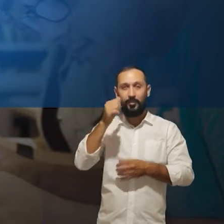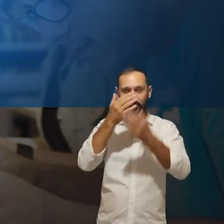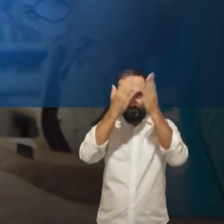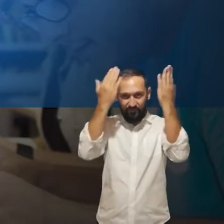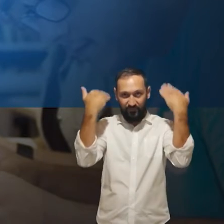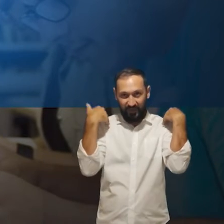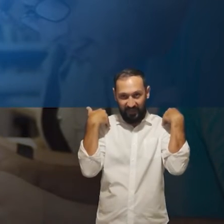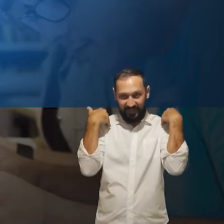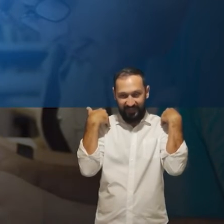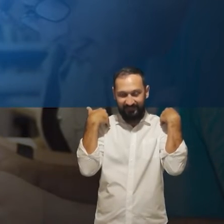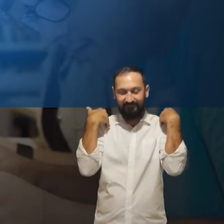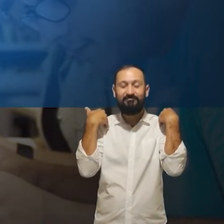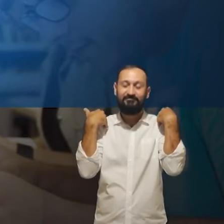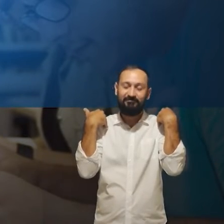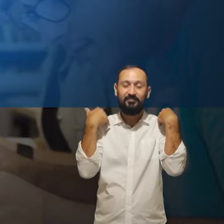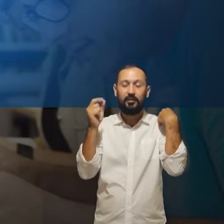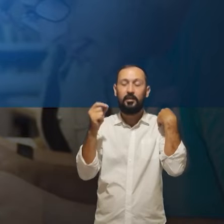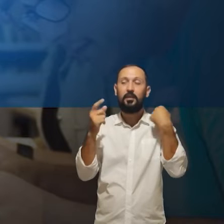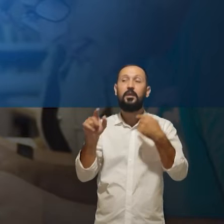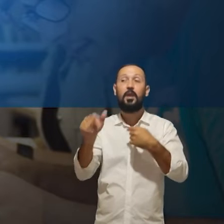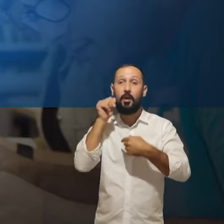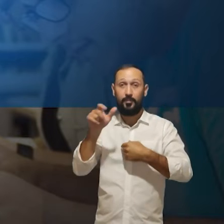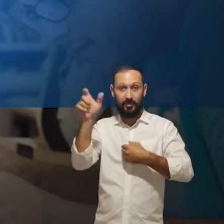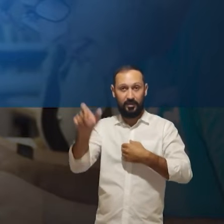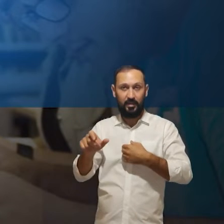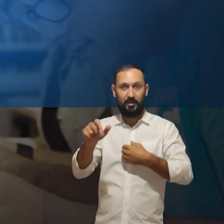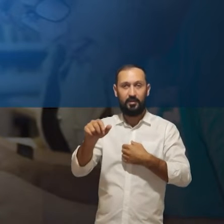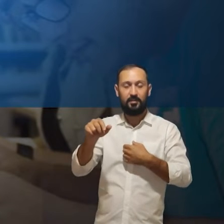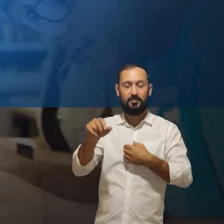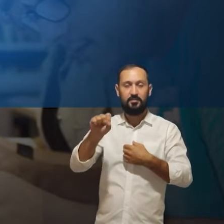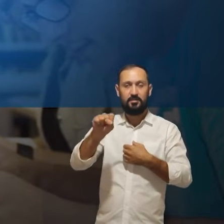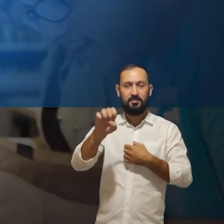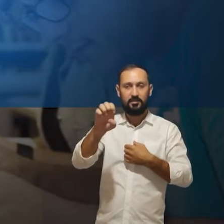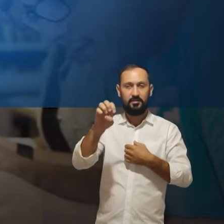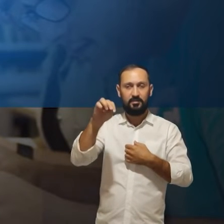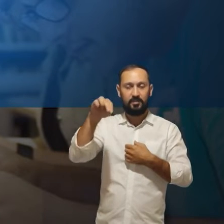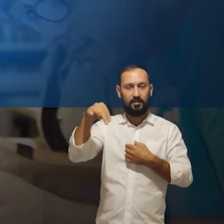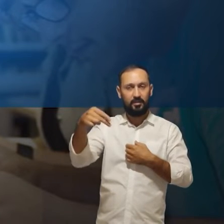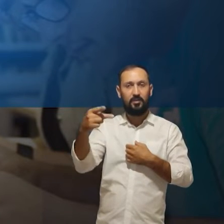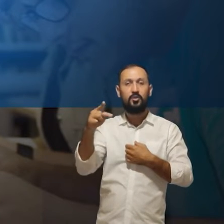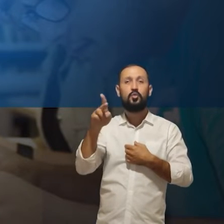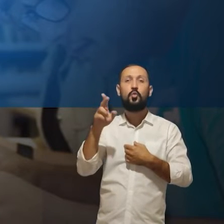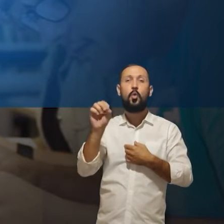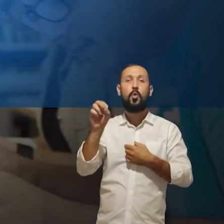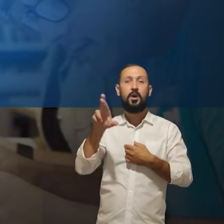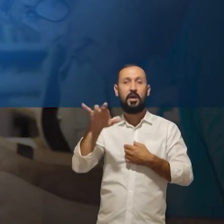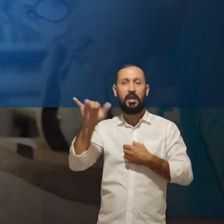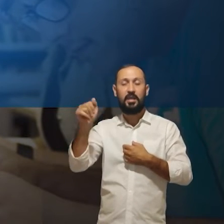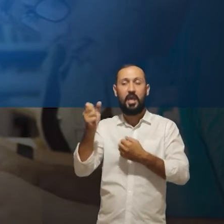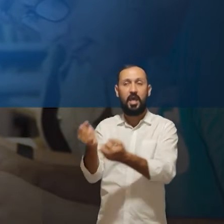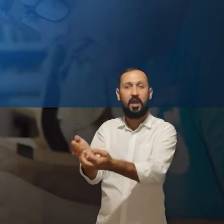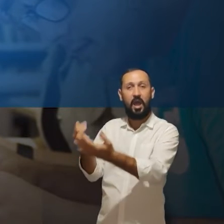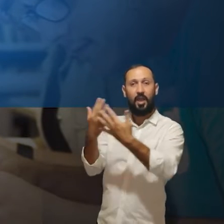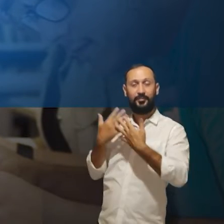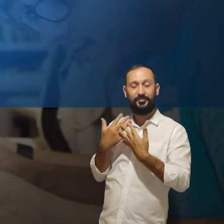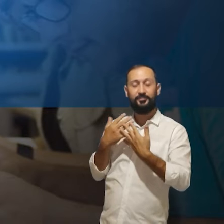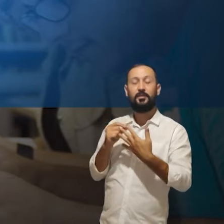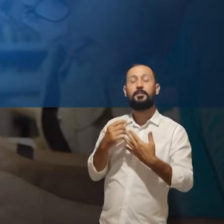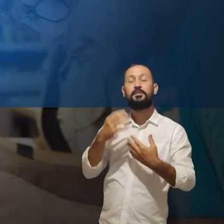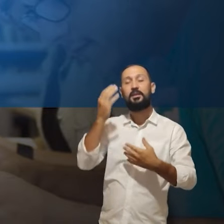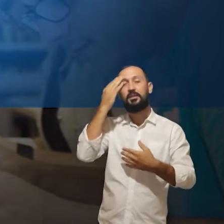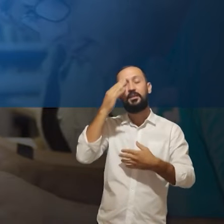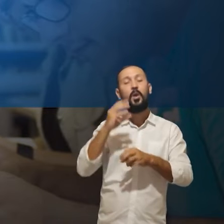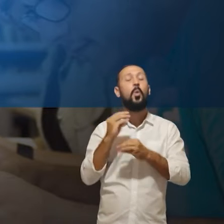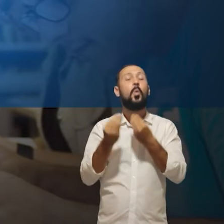que passa a ser, dentro da obra, a confidente de Senhorinha. Para você ver a sensibilidade de Samuel de entender o